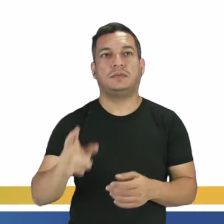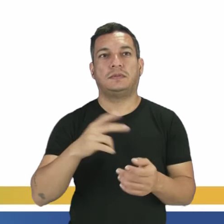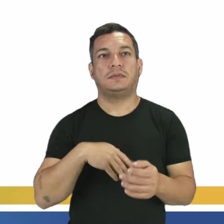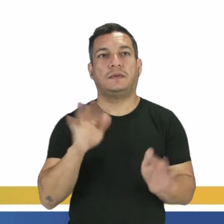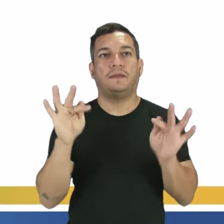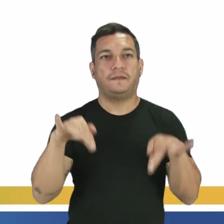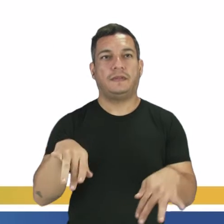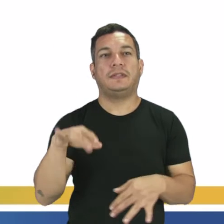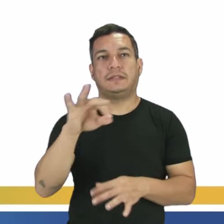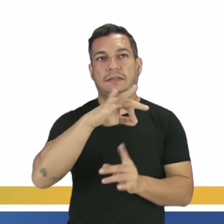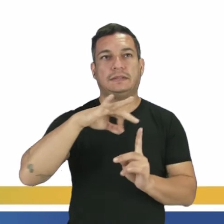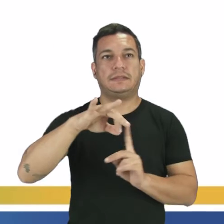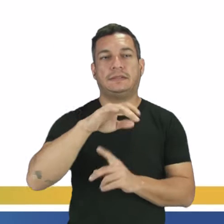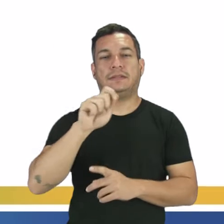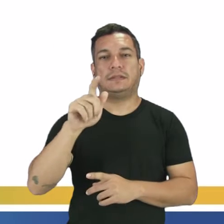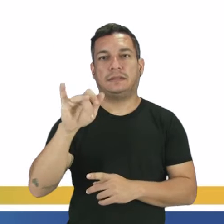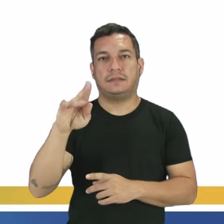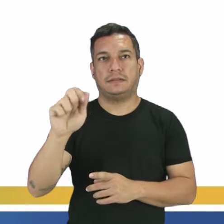Aliança.